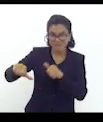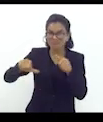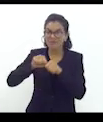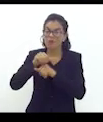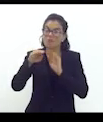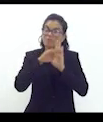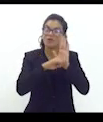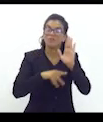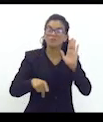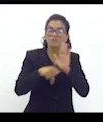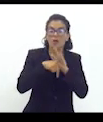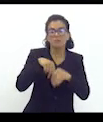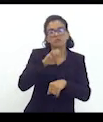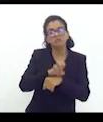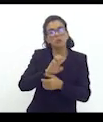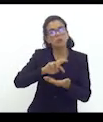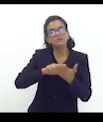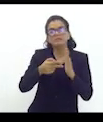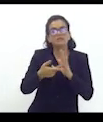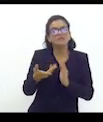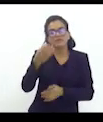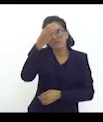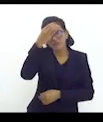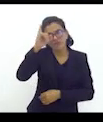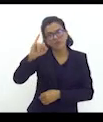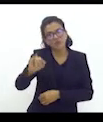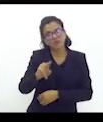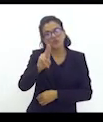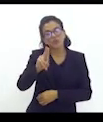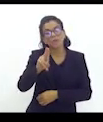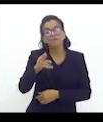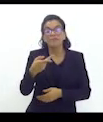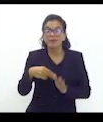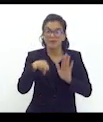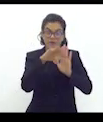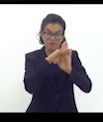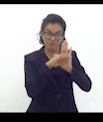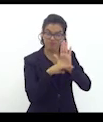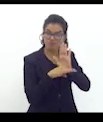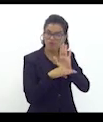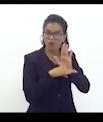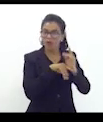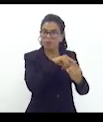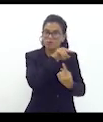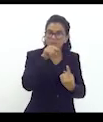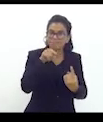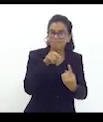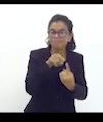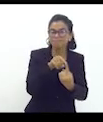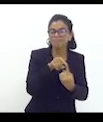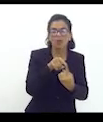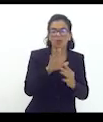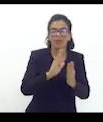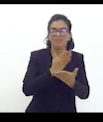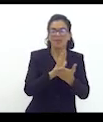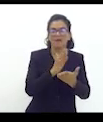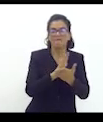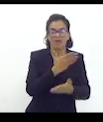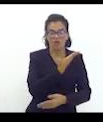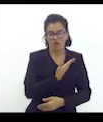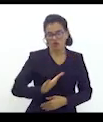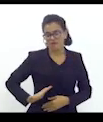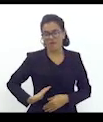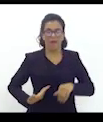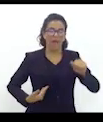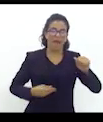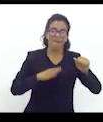de Estado. O que quer dizer isso, tia Ju? É um programa agora que é independente de governos, A, B, ou